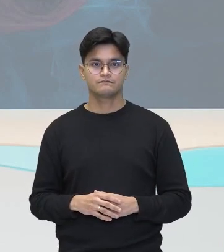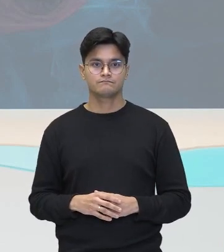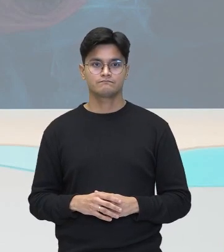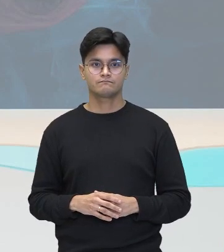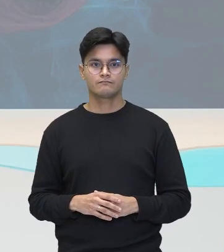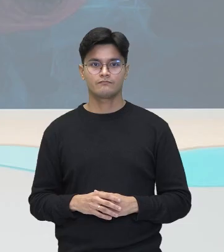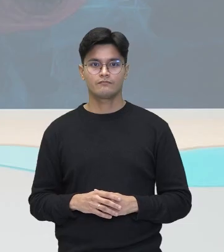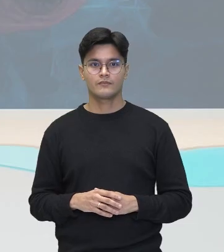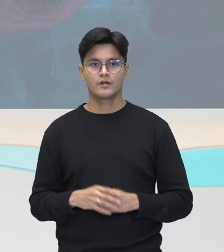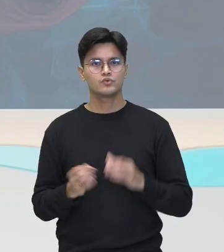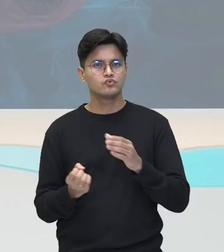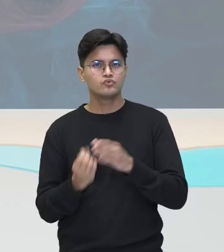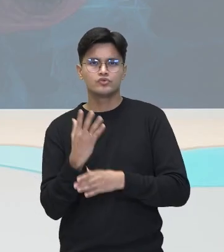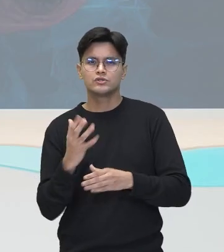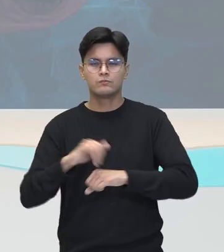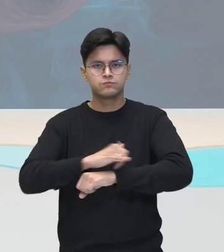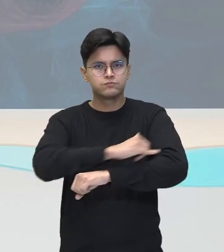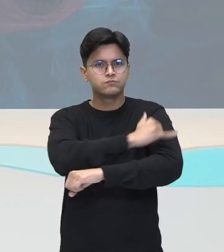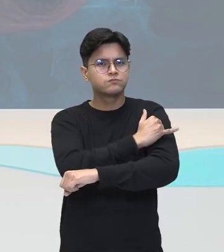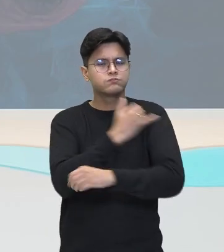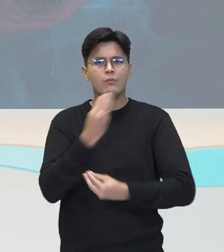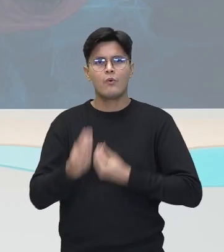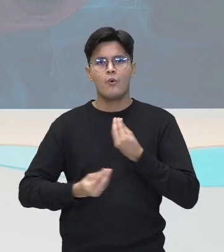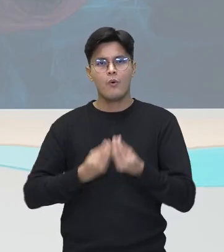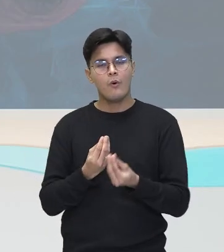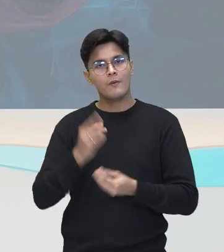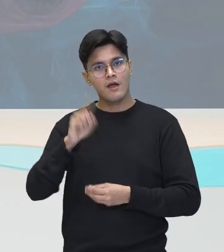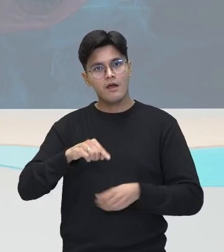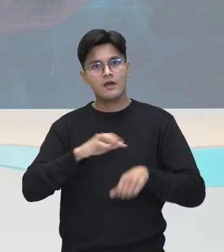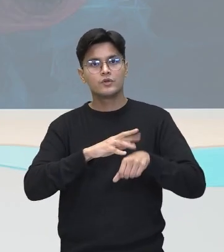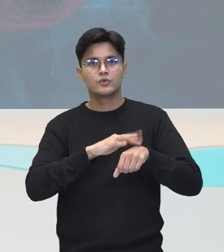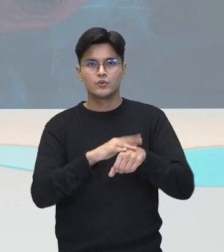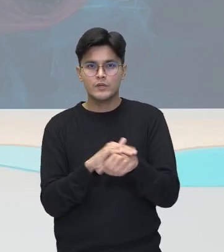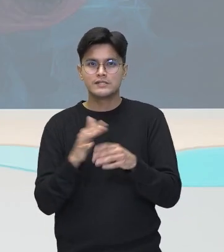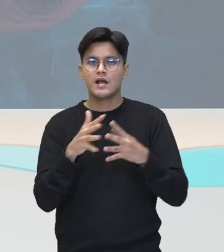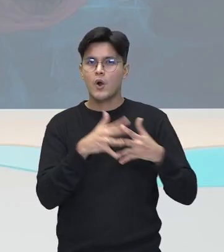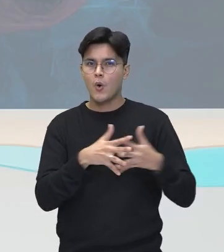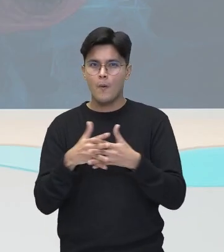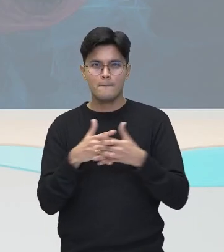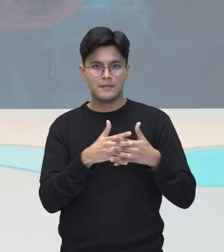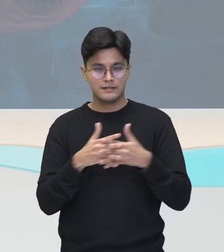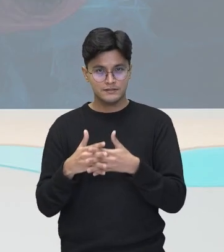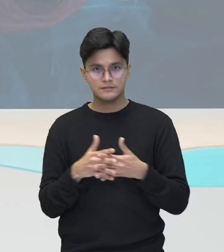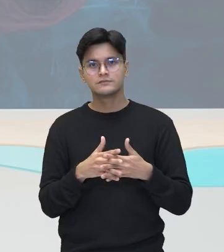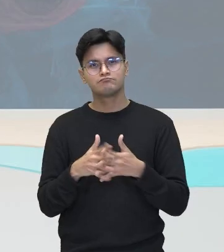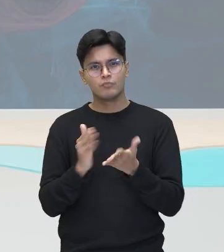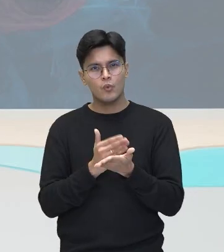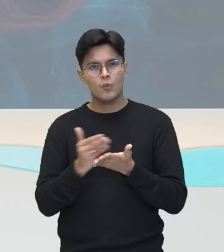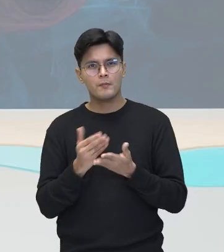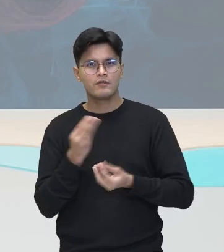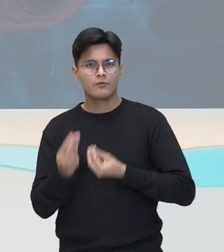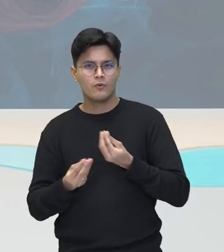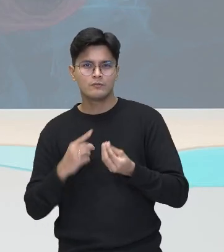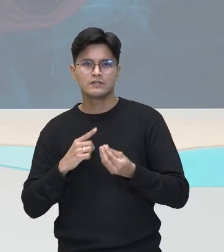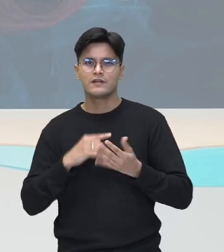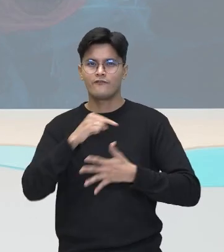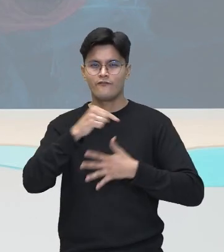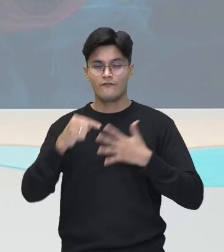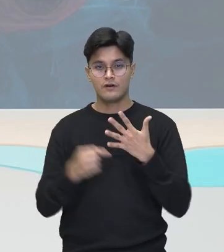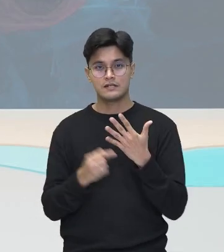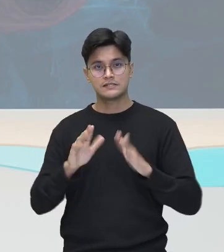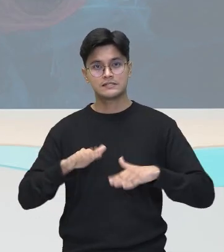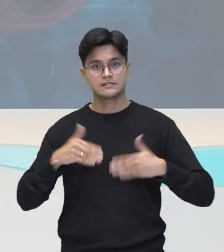obesidade, tá aí para vocês, ó. É uma doença crônica bastante complexa, desencadeada por uma série de fatores, sendo,